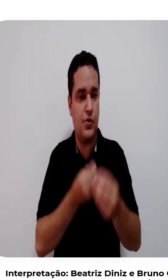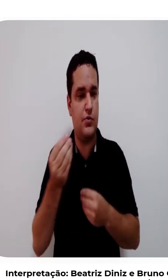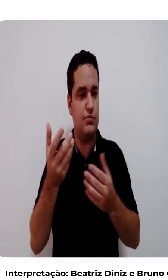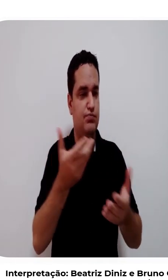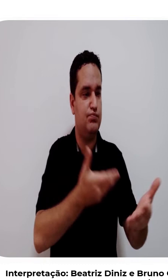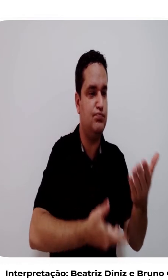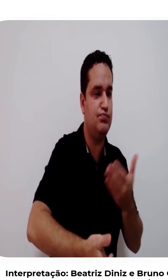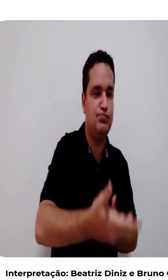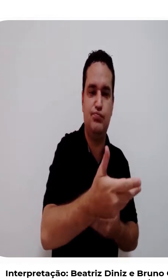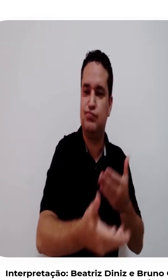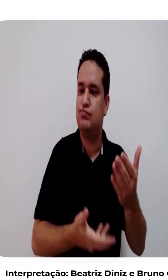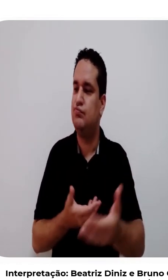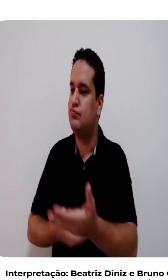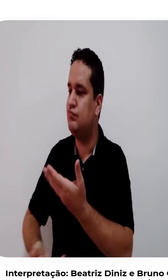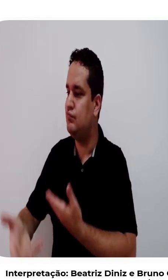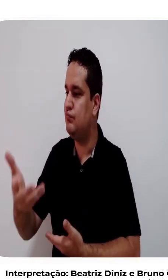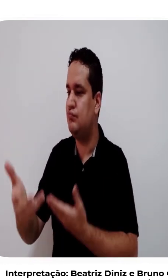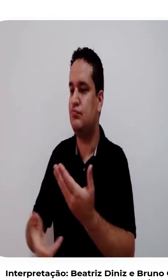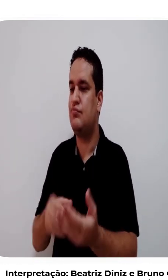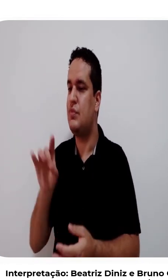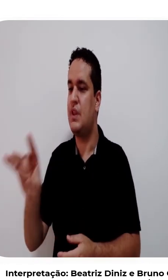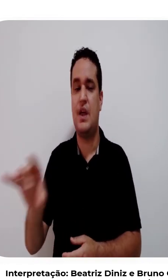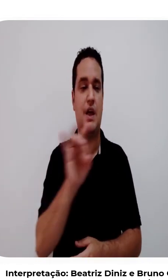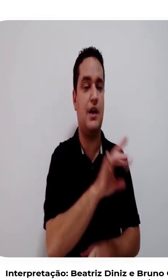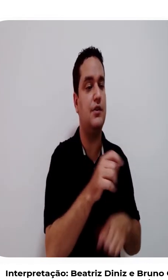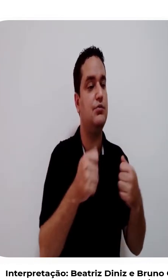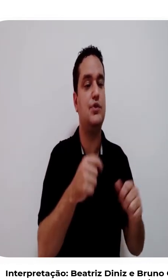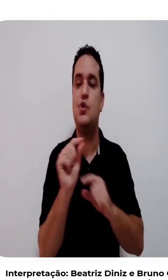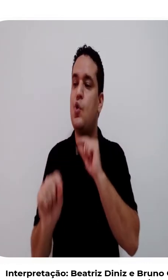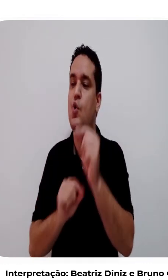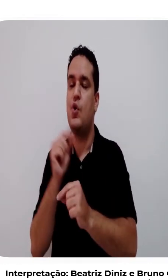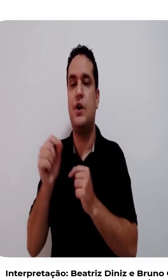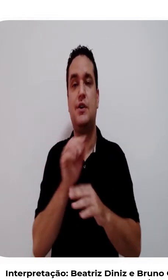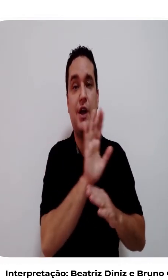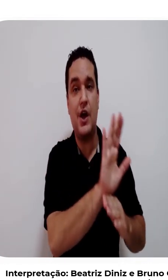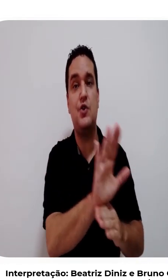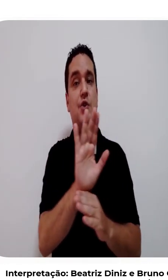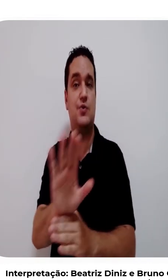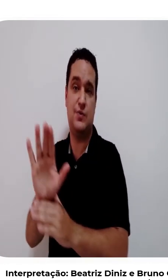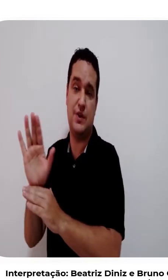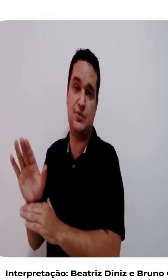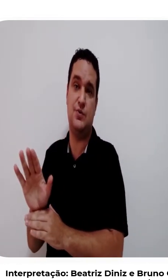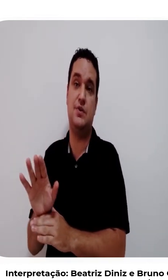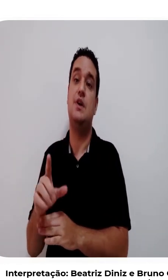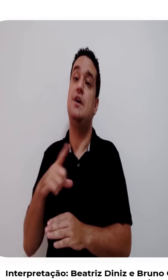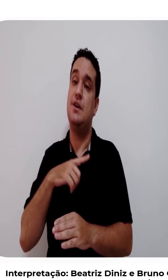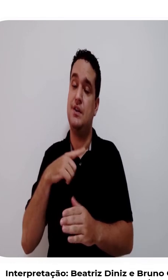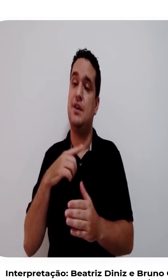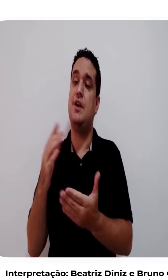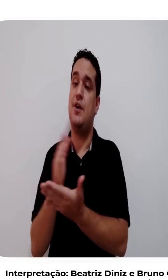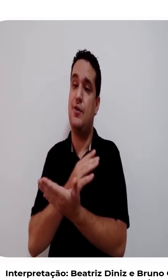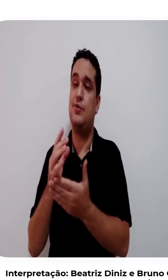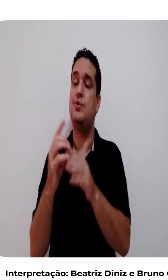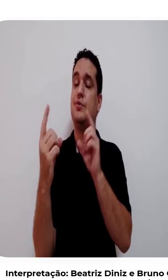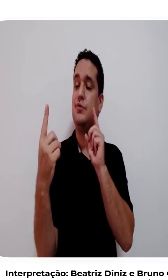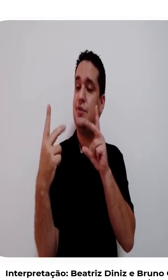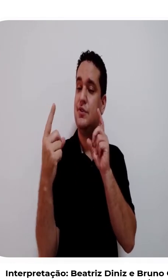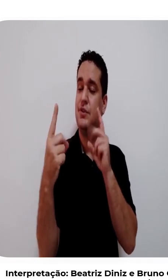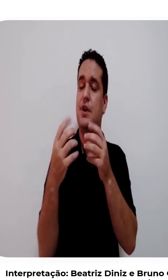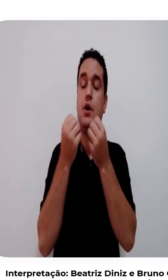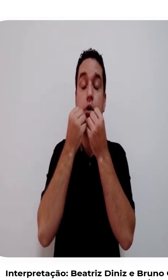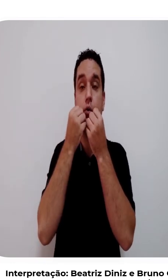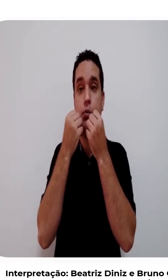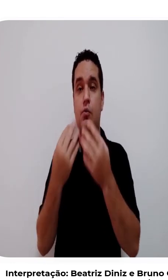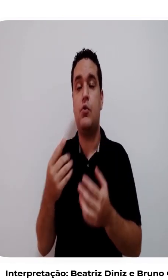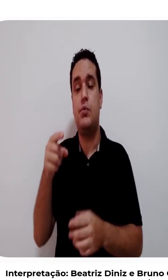que elas apresentam ali. E a gente tem começado a receber algumas devolutivas, né, e solicitar as devolutivas para ter um acompanhamento mais